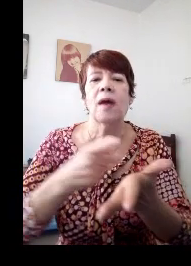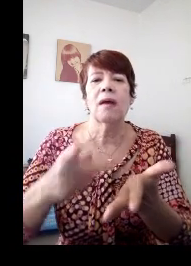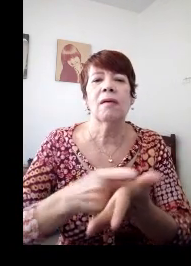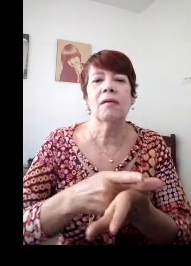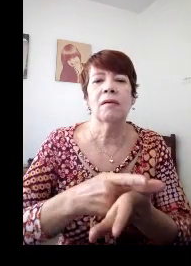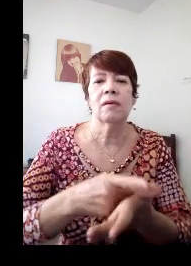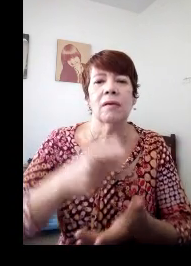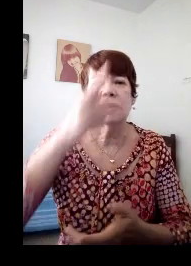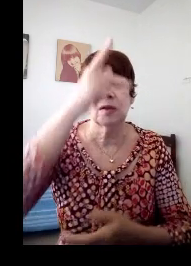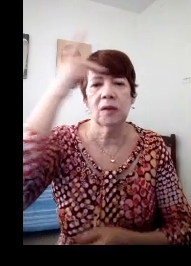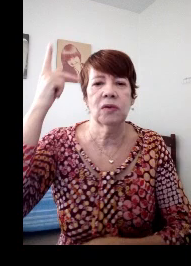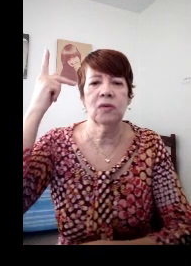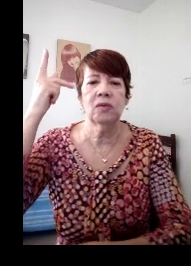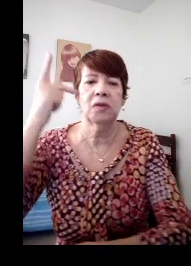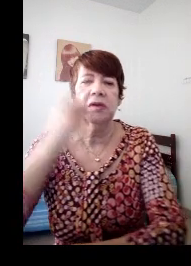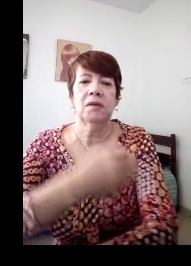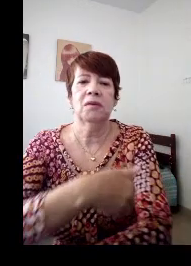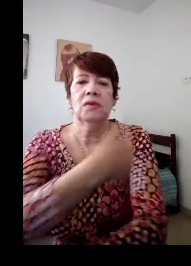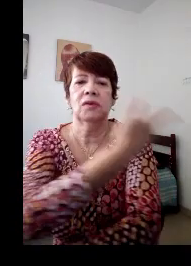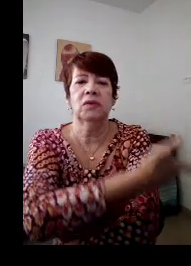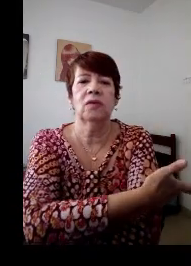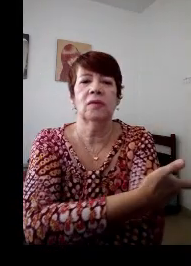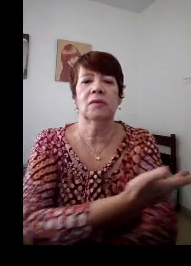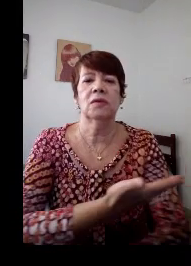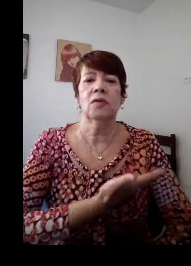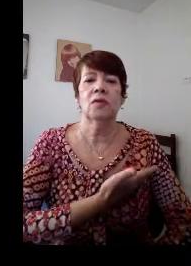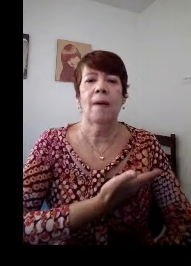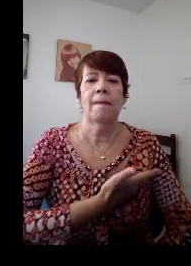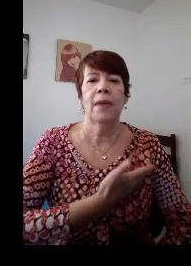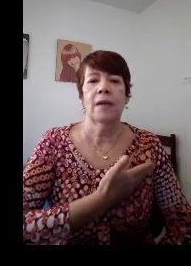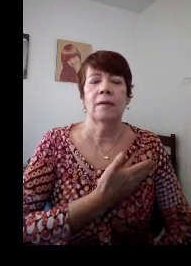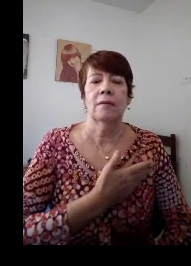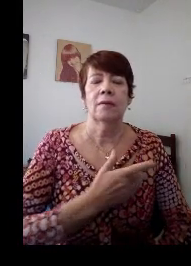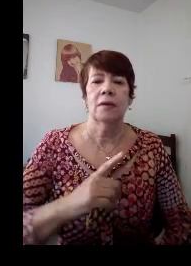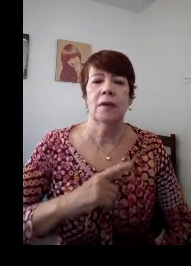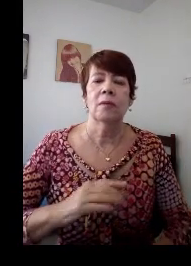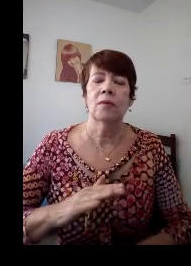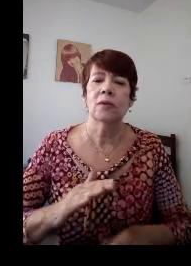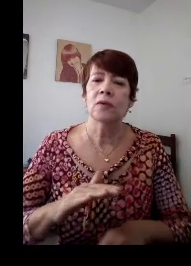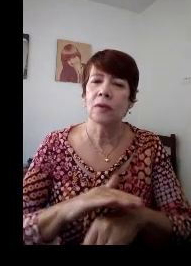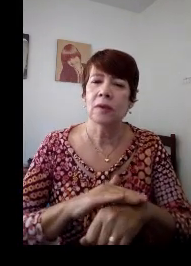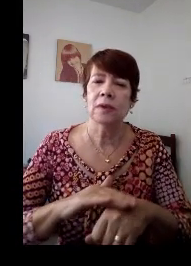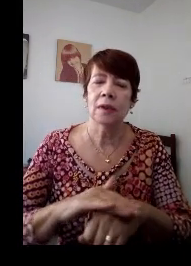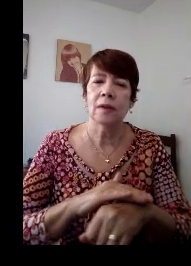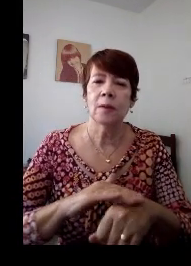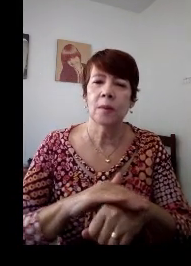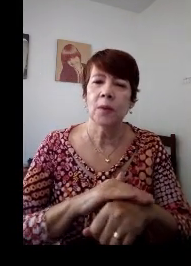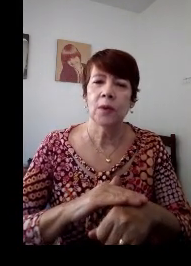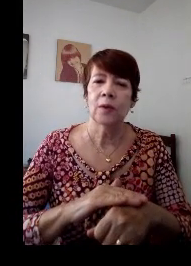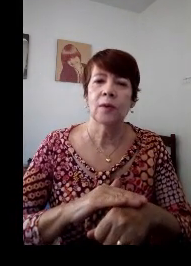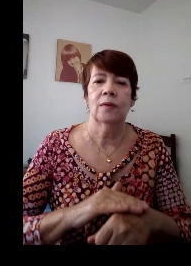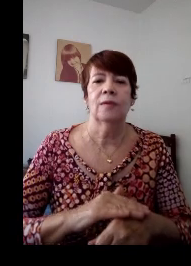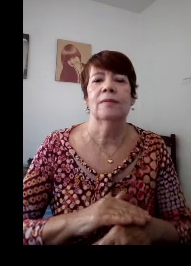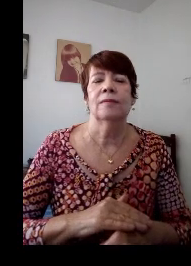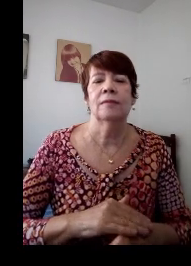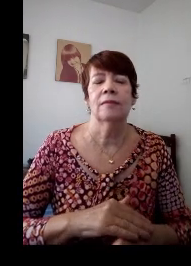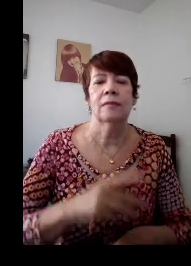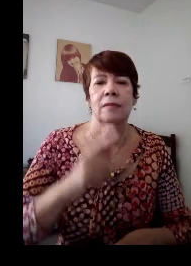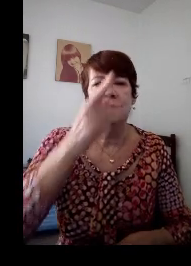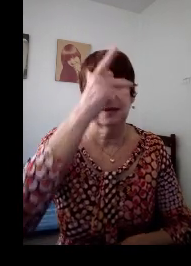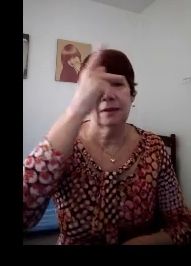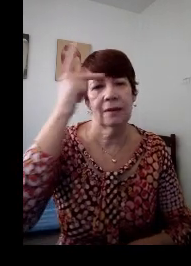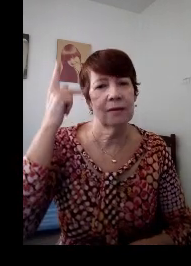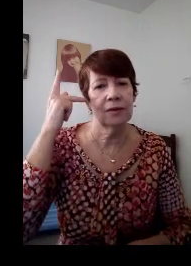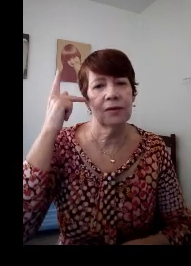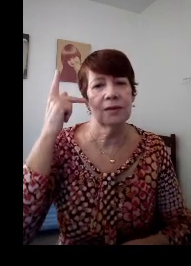no outro. Nós temos conversado muito sobre isso. A Cetra, nas lições